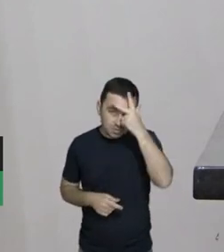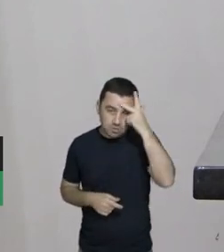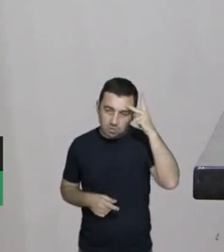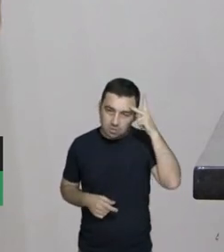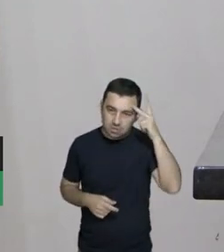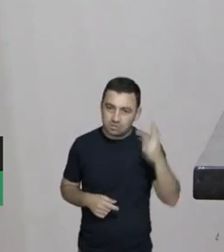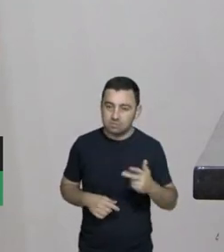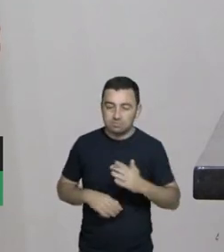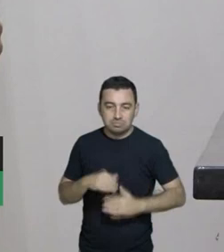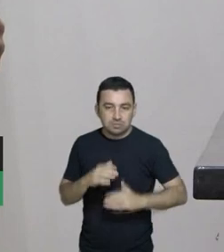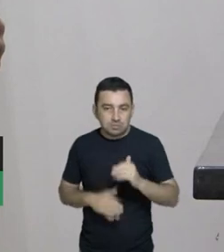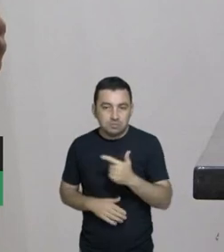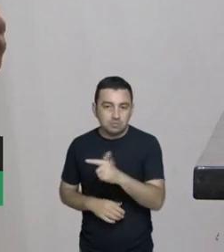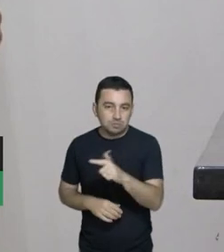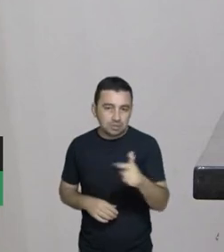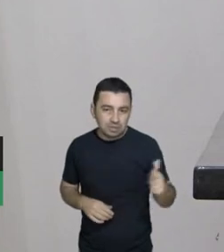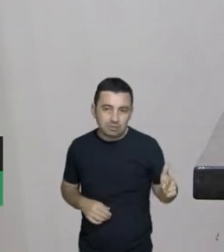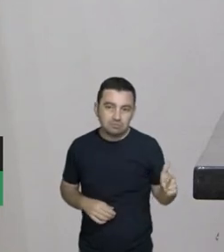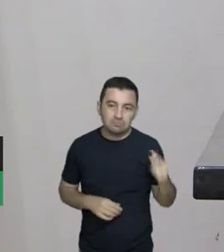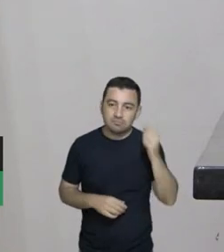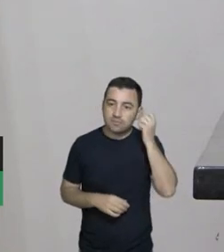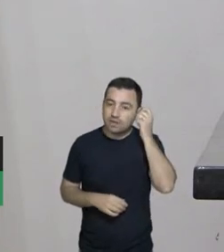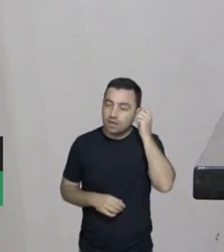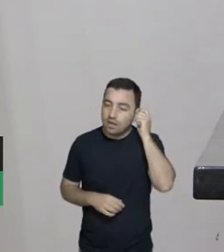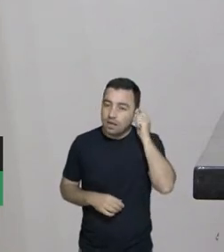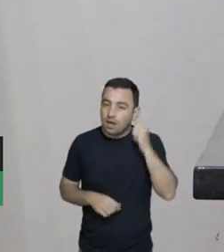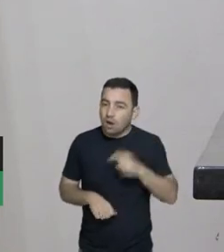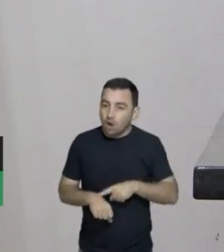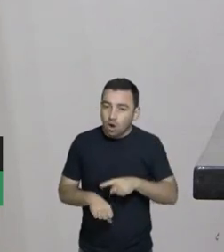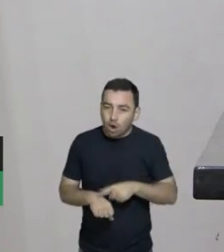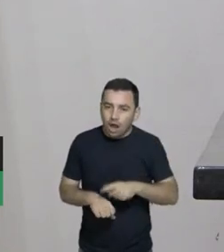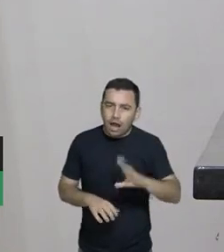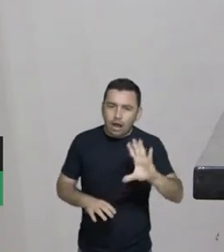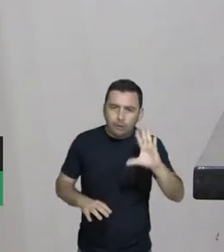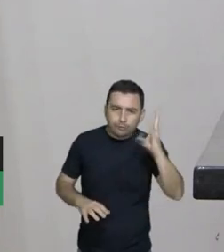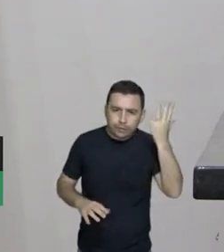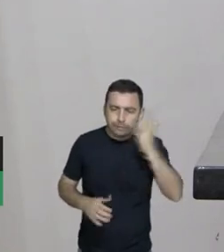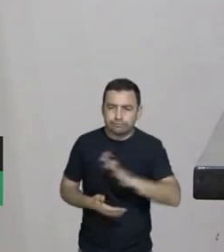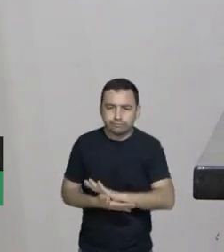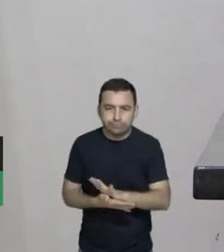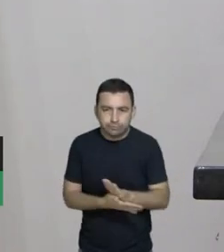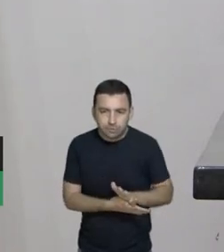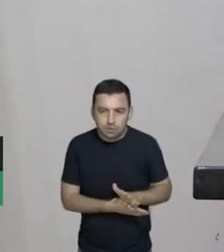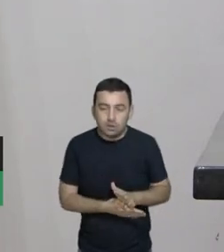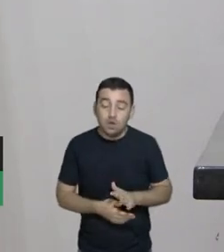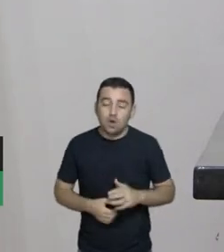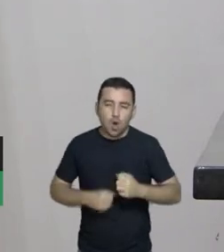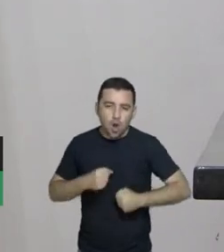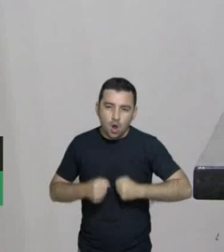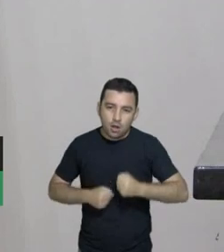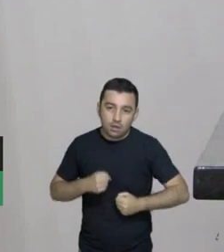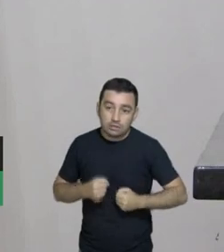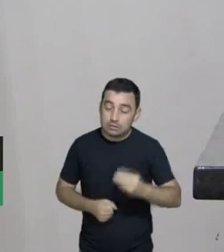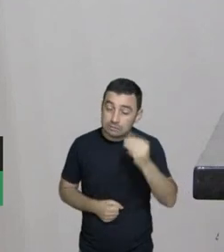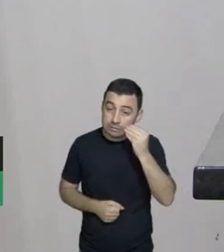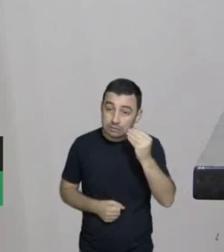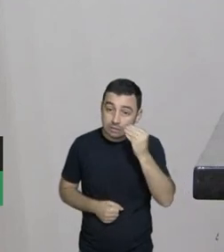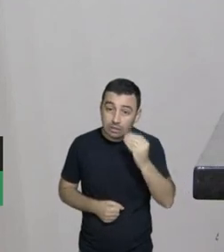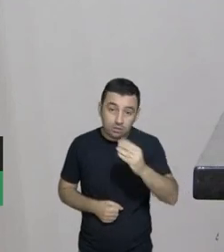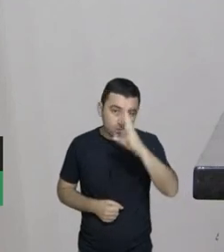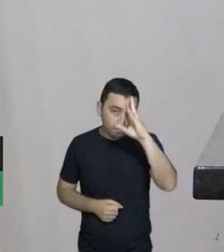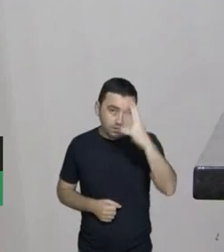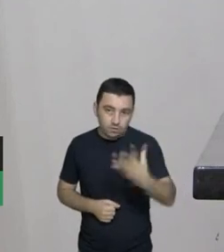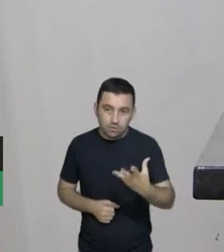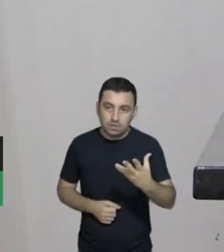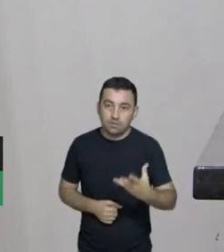para ocuparem aquele cargo. E aí, quando a tragédia é anunciada, se corre para tentar resolver. As defesas civis, elas